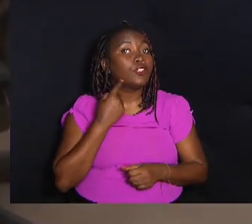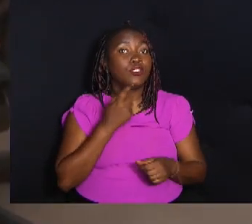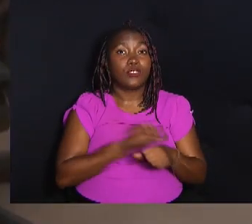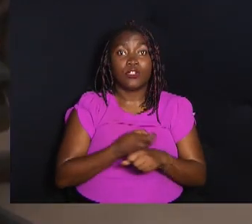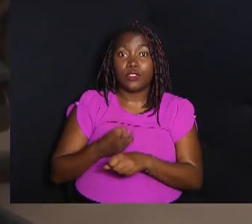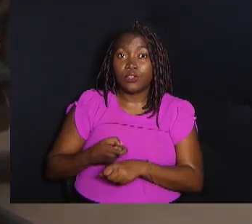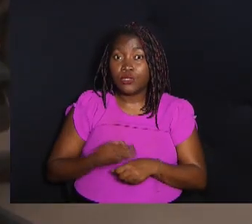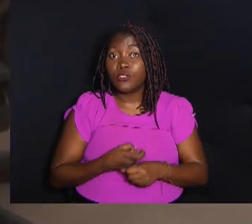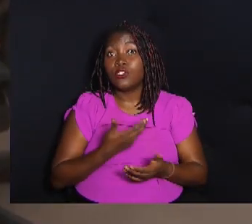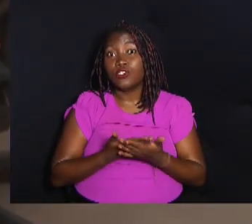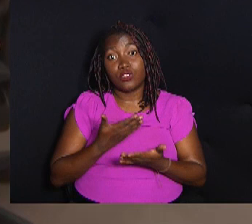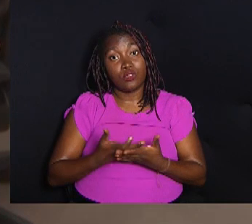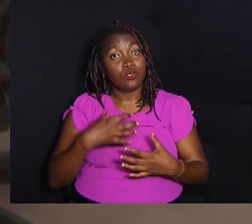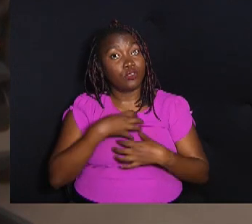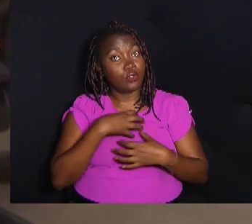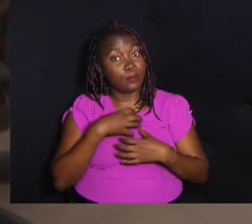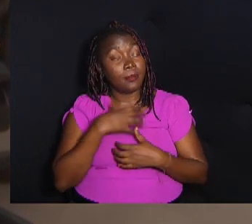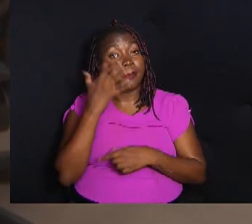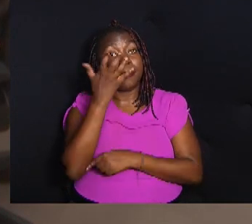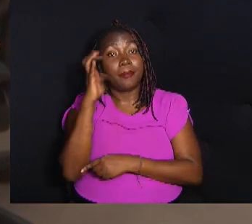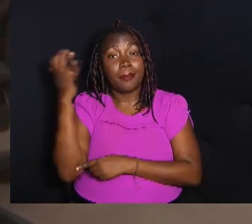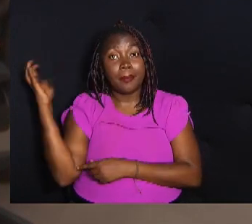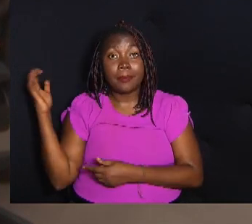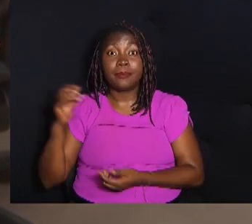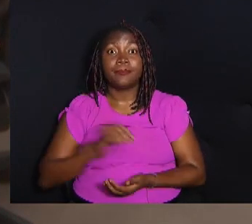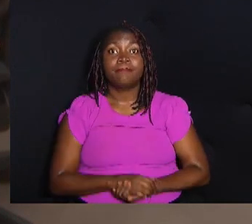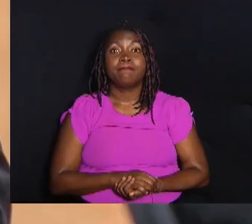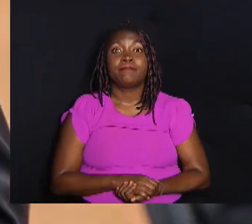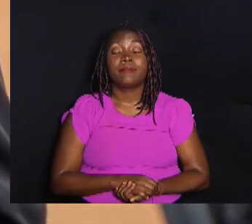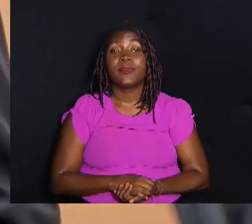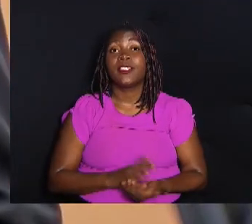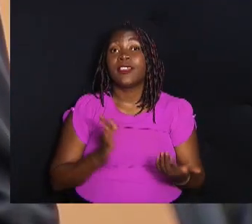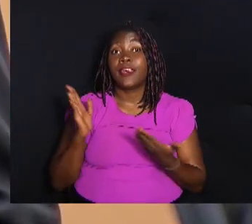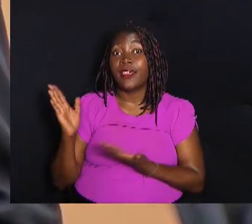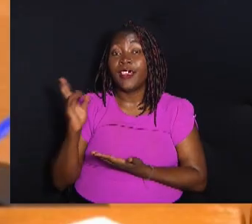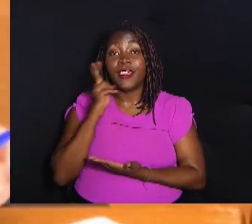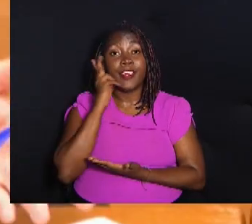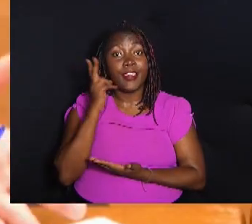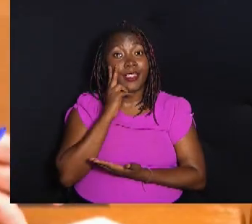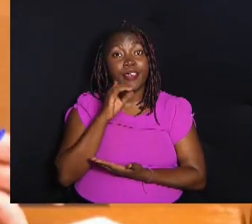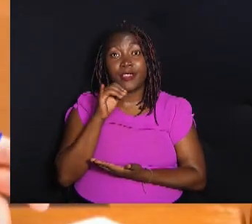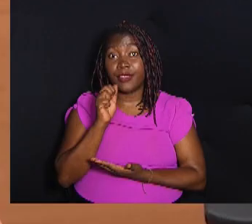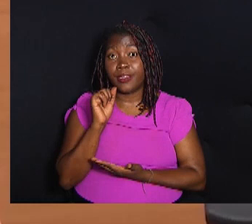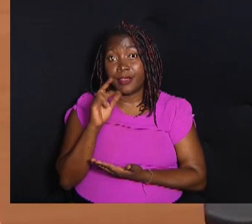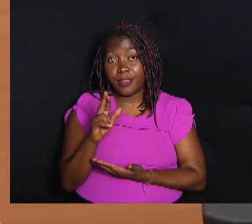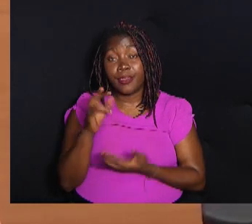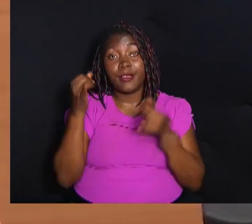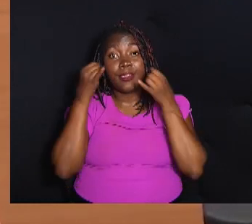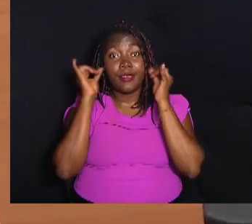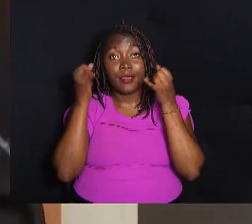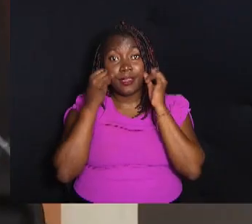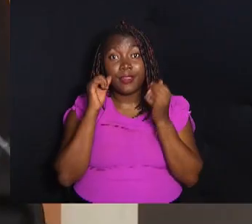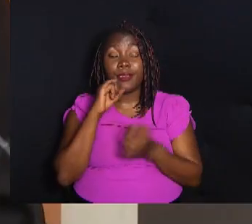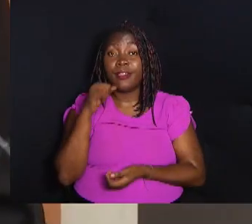vereador idente são membros da comissão permanente do meio ambiente os vereadores Jair da farmácia Paulo Búfalo Jorge